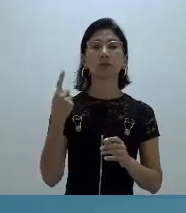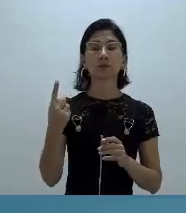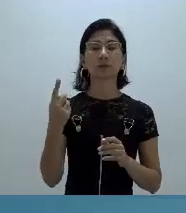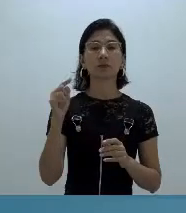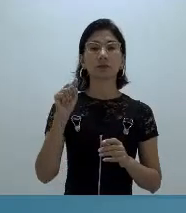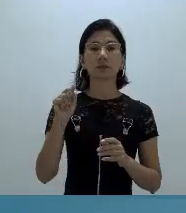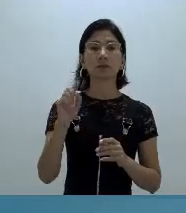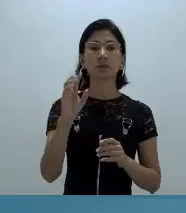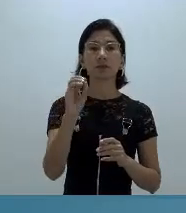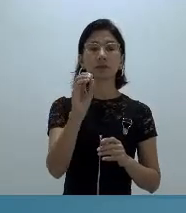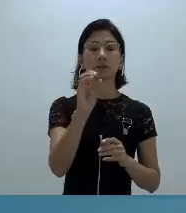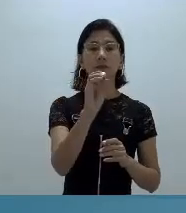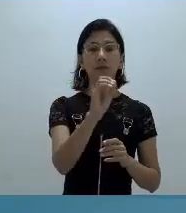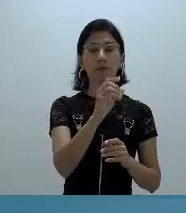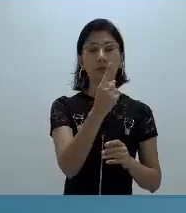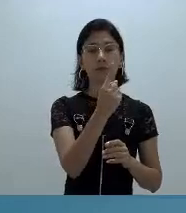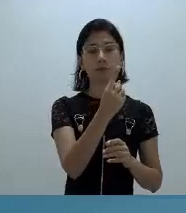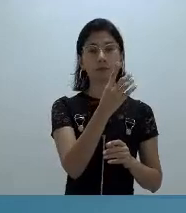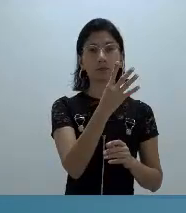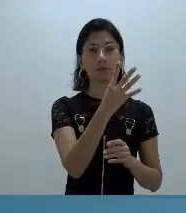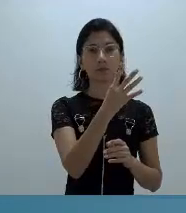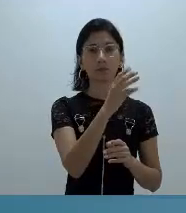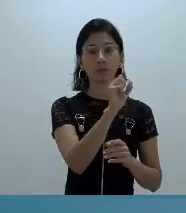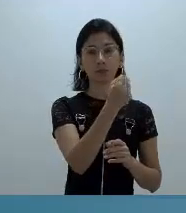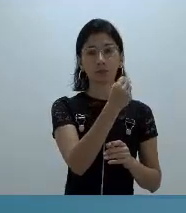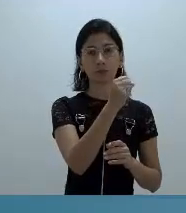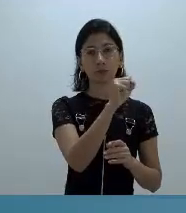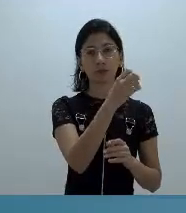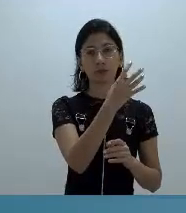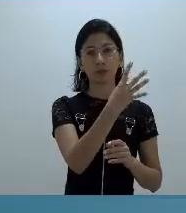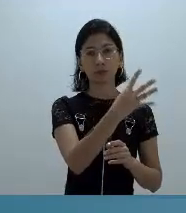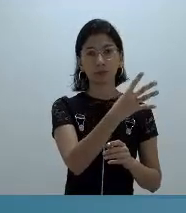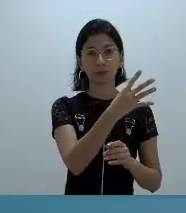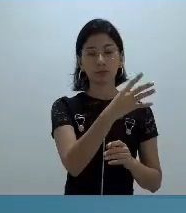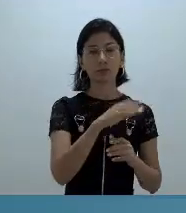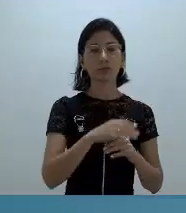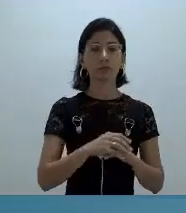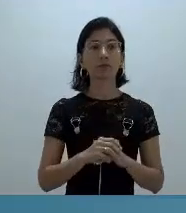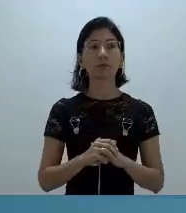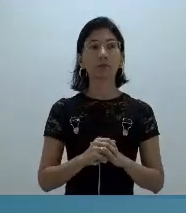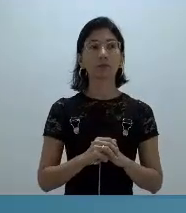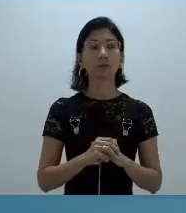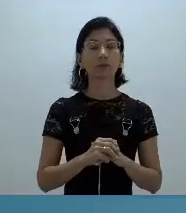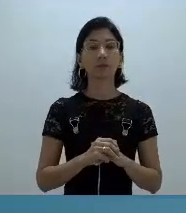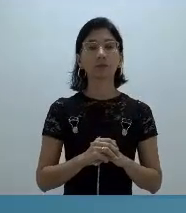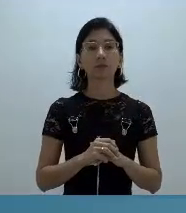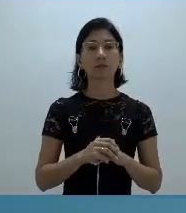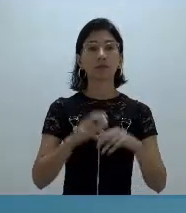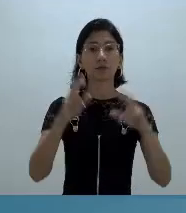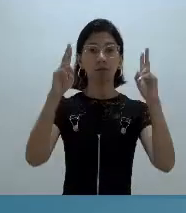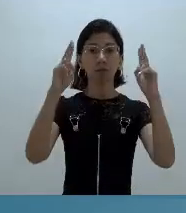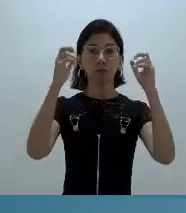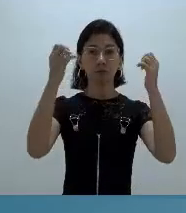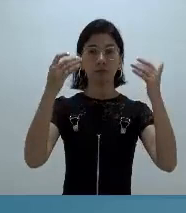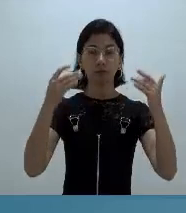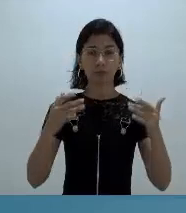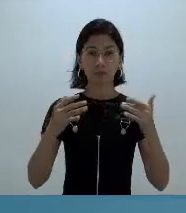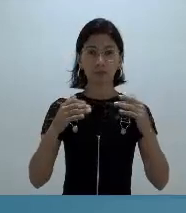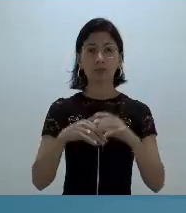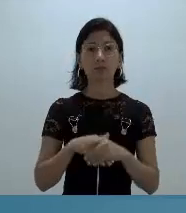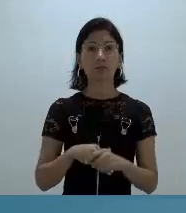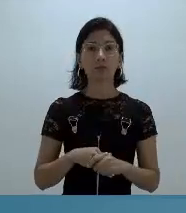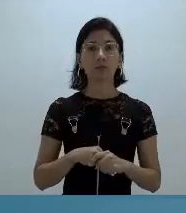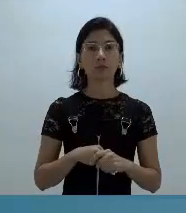1.074.000, tema 410, na qual foi fixada a seguinte tese. O acolhimento, ainda que parcial,